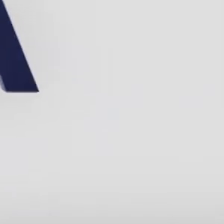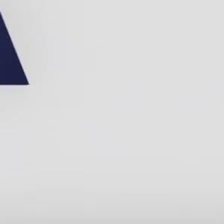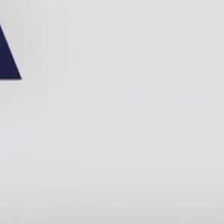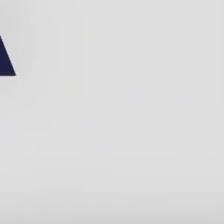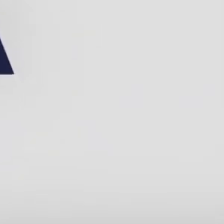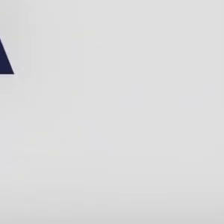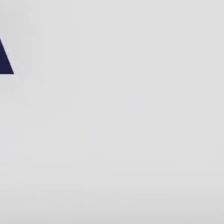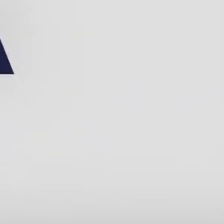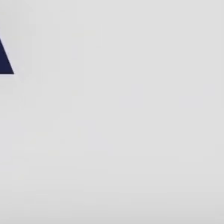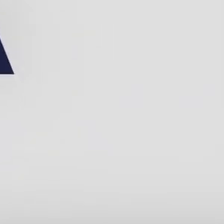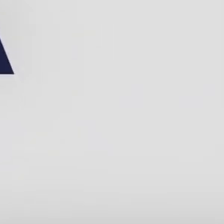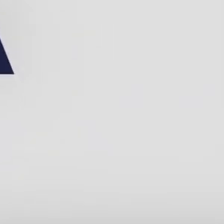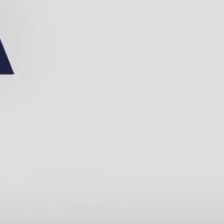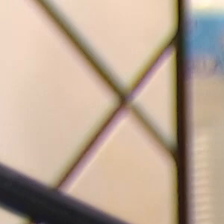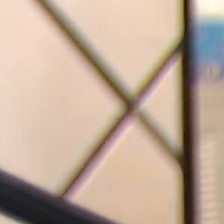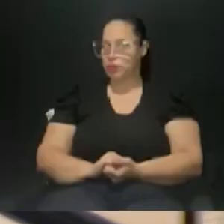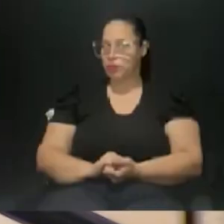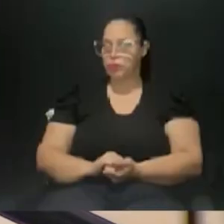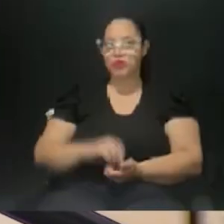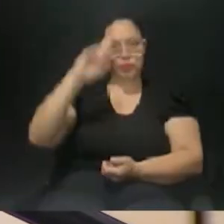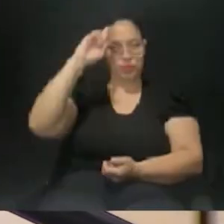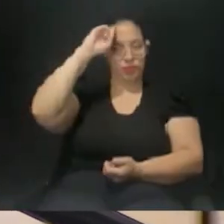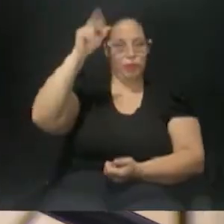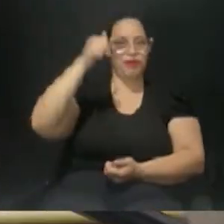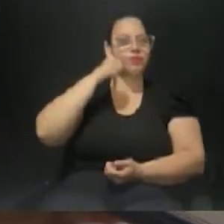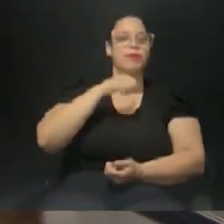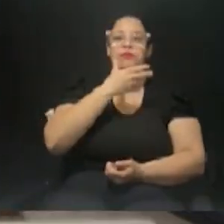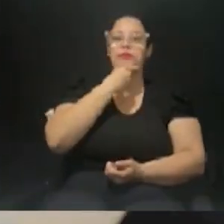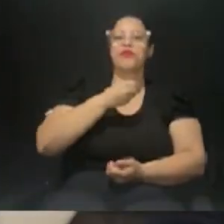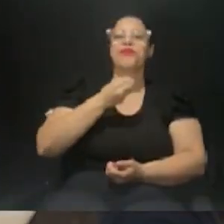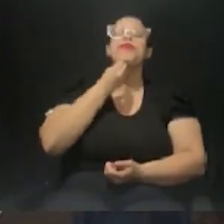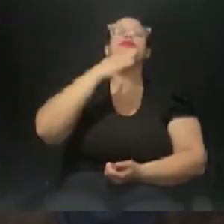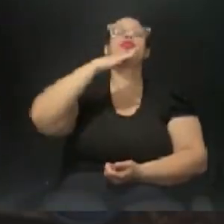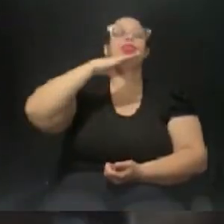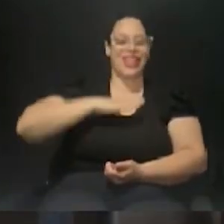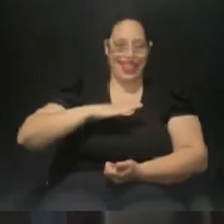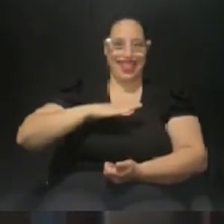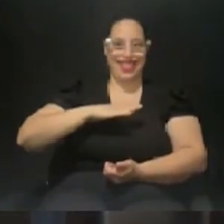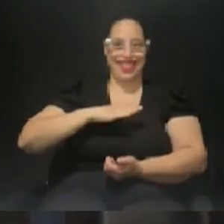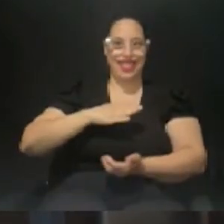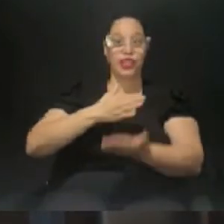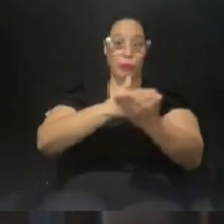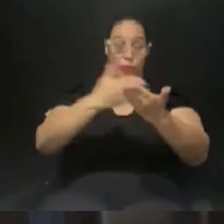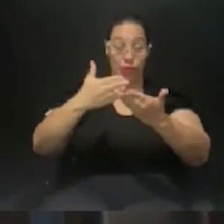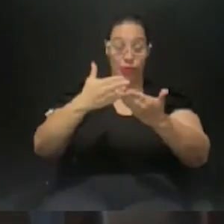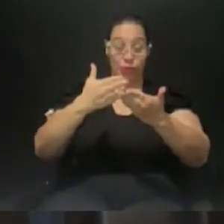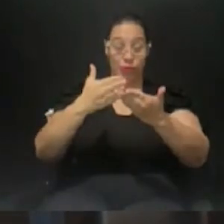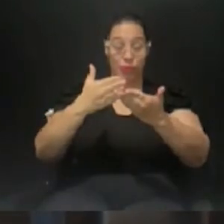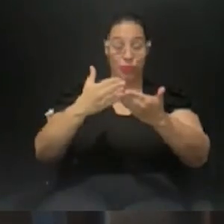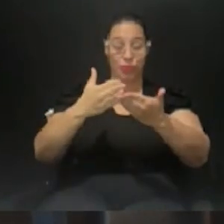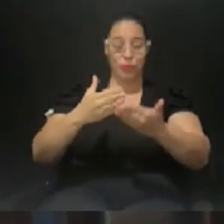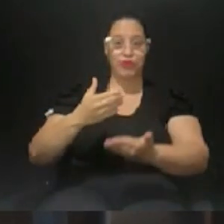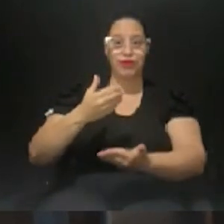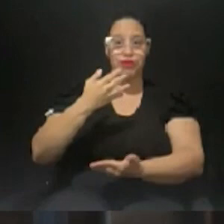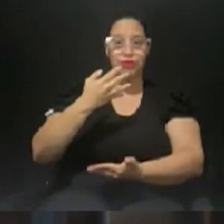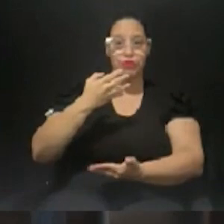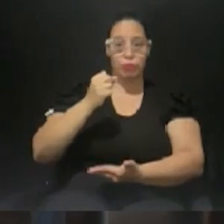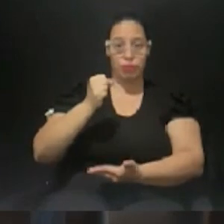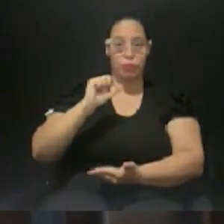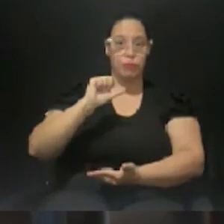TV Câmara, Campinas. Senhoras e senhores, boa tarde. Iniciamos neste instante